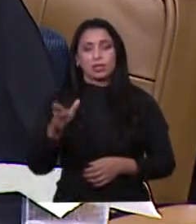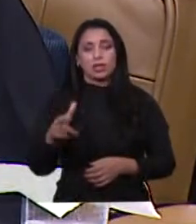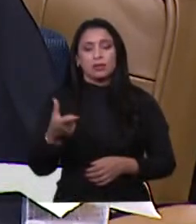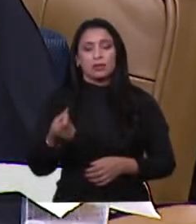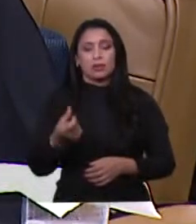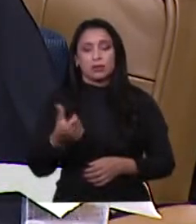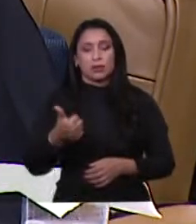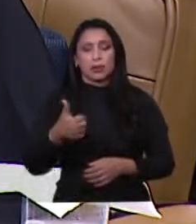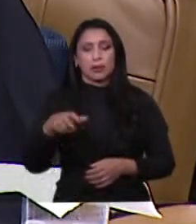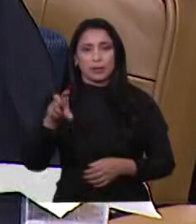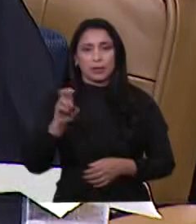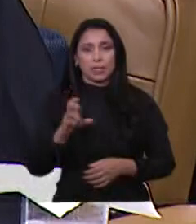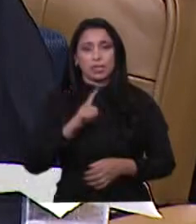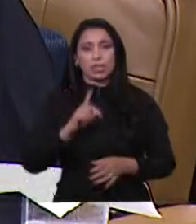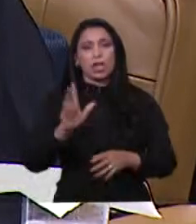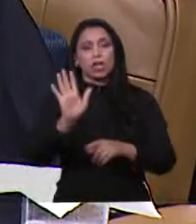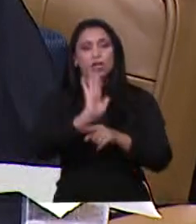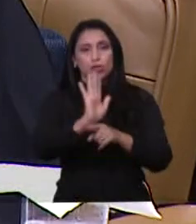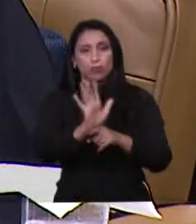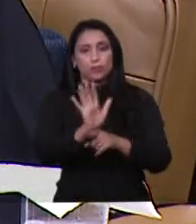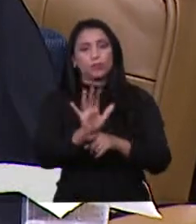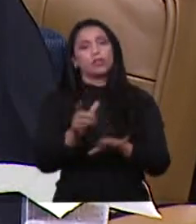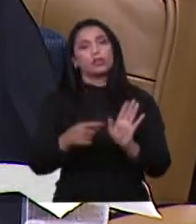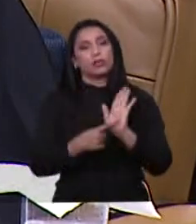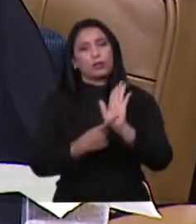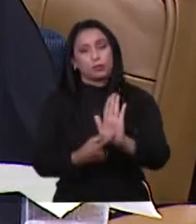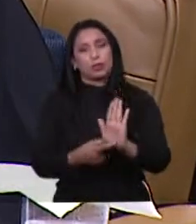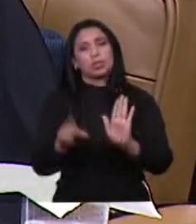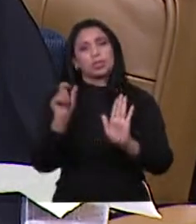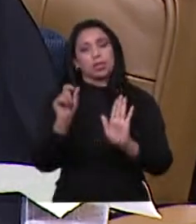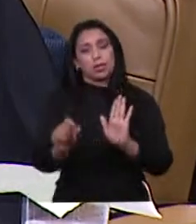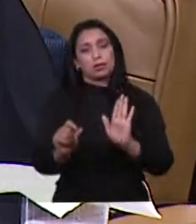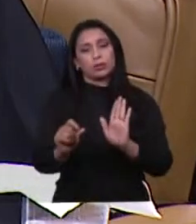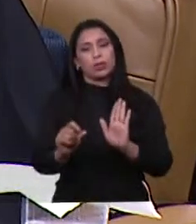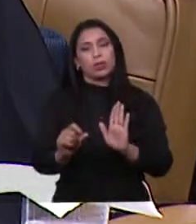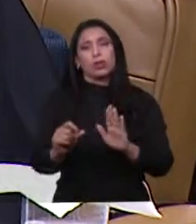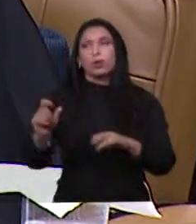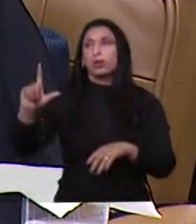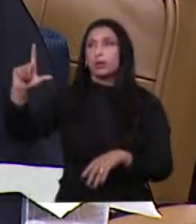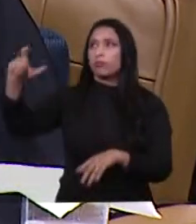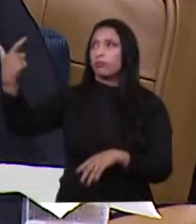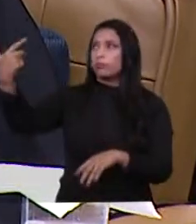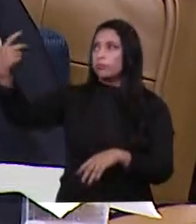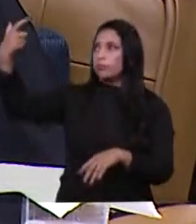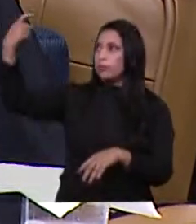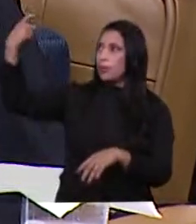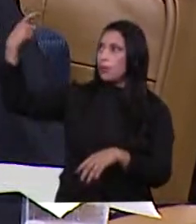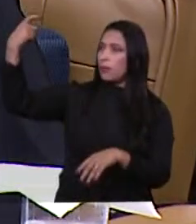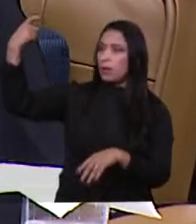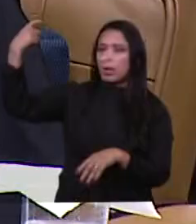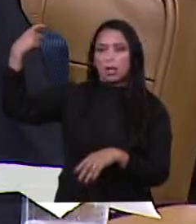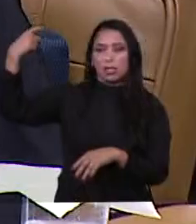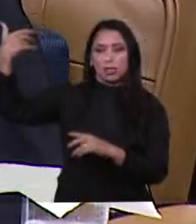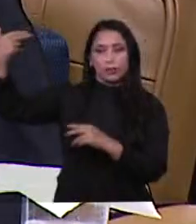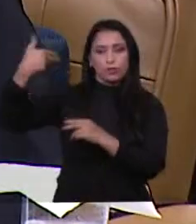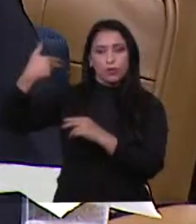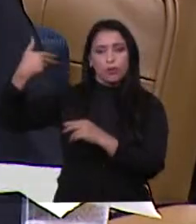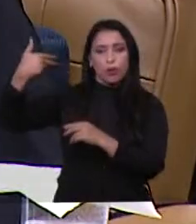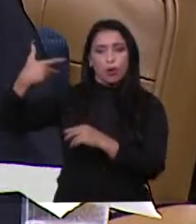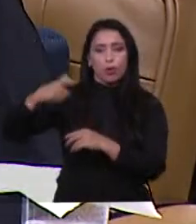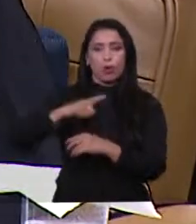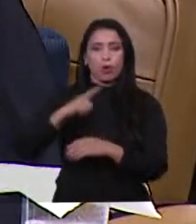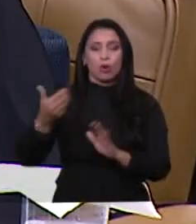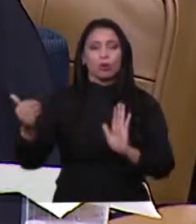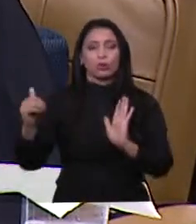6-0198-001393-2023-15, referente a um vídeo que teria sido gravado pelo próprio réu no plenário da Câmara ou do Senado Federal.